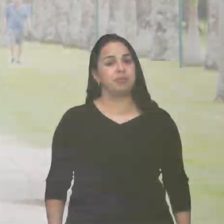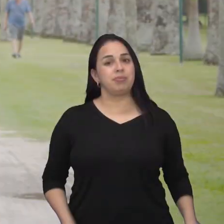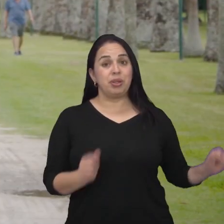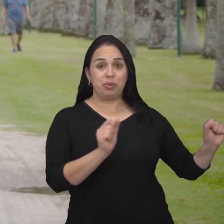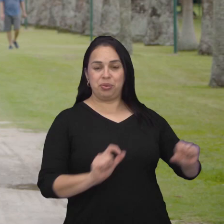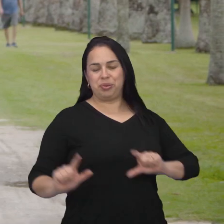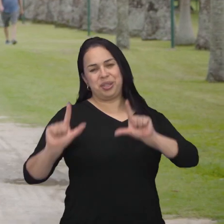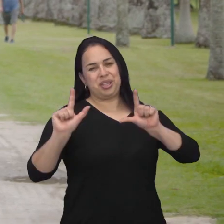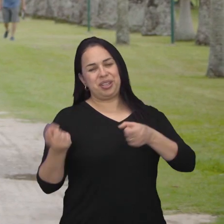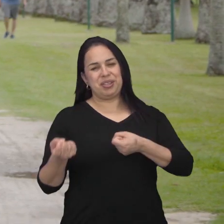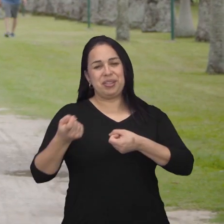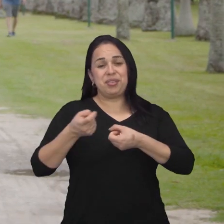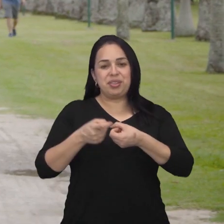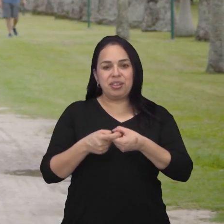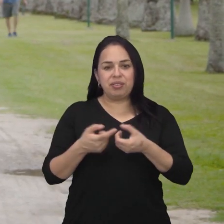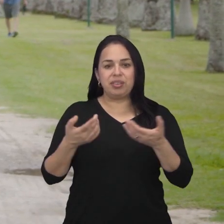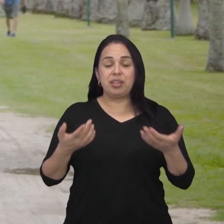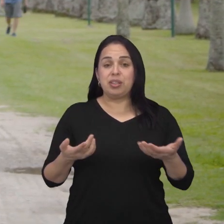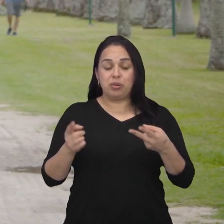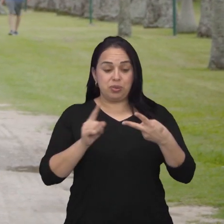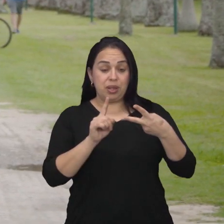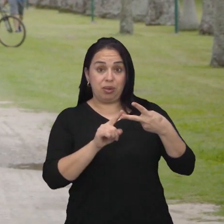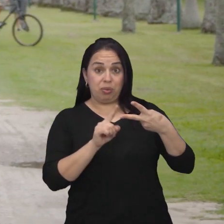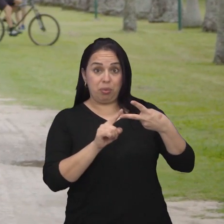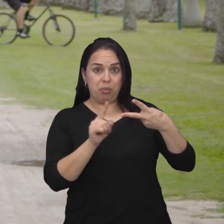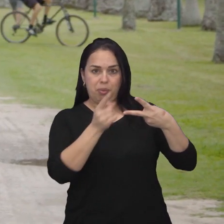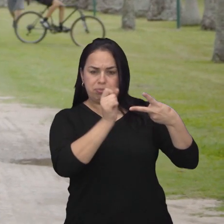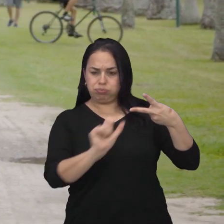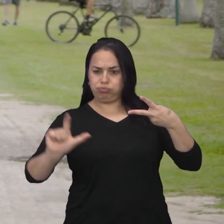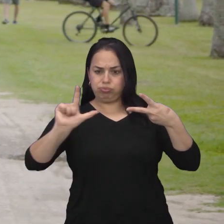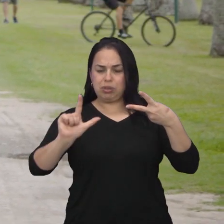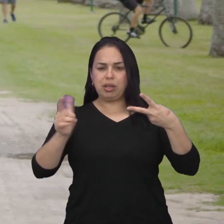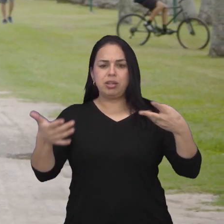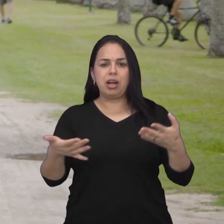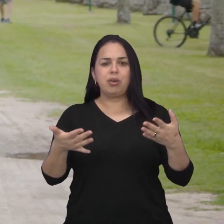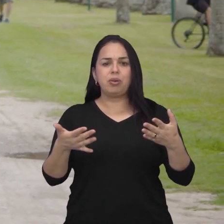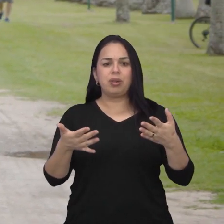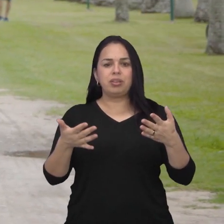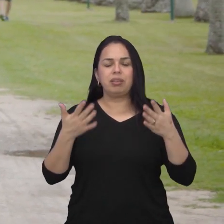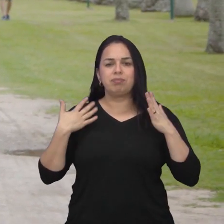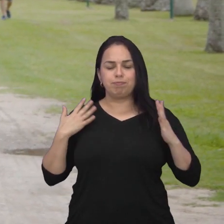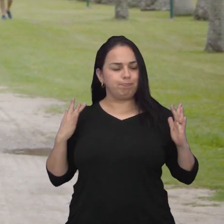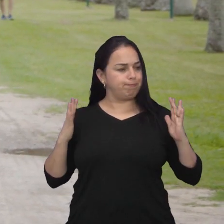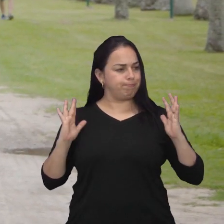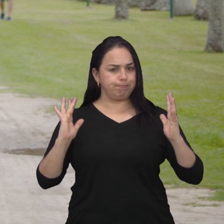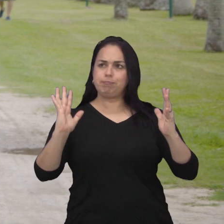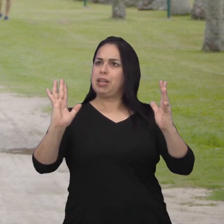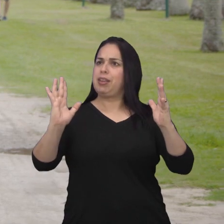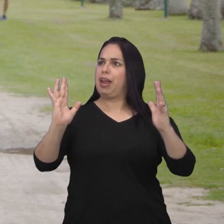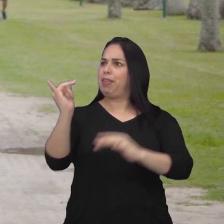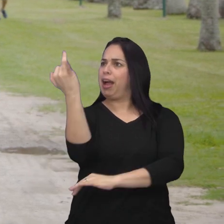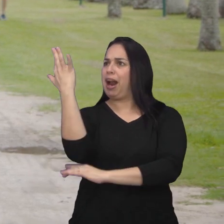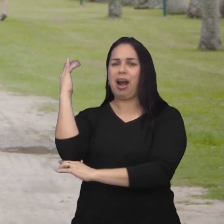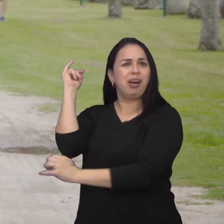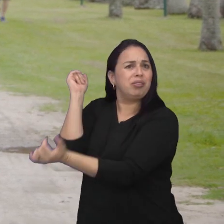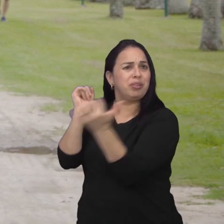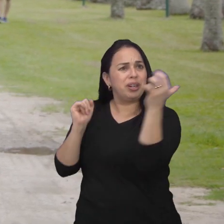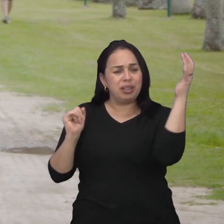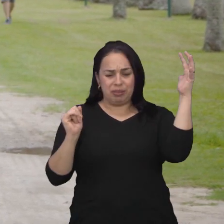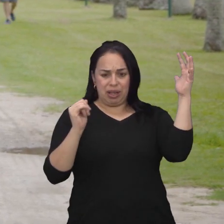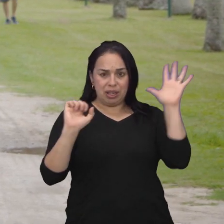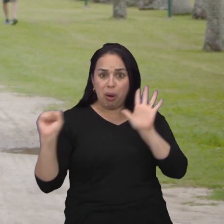De volta com entrevistas, segundo bloco do nosso programa, e a gente está aqui num marco entre as palmeiras. Aqui é um